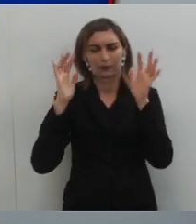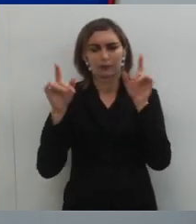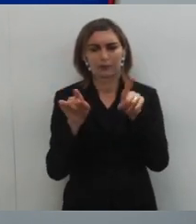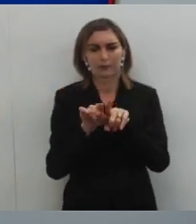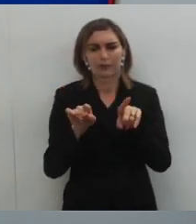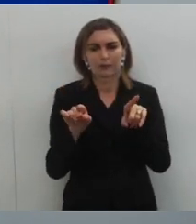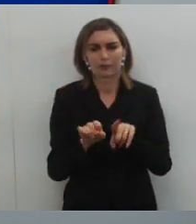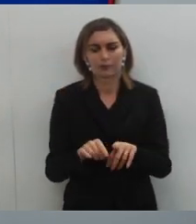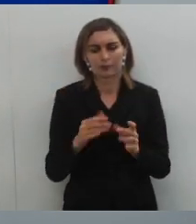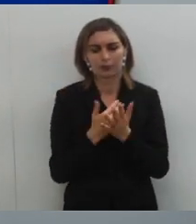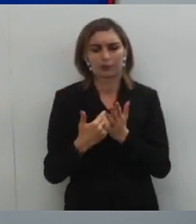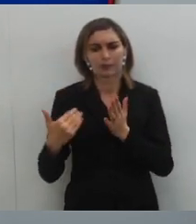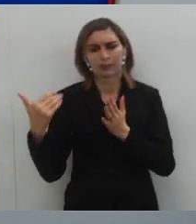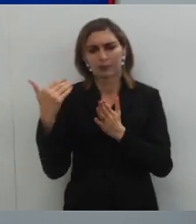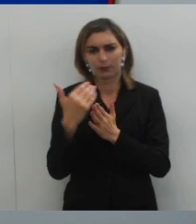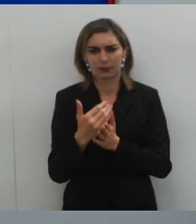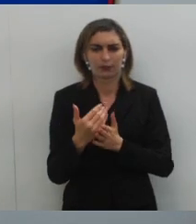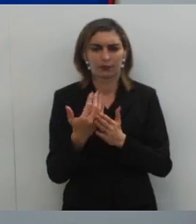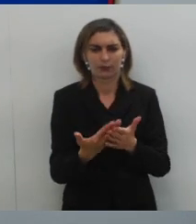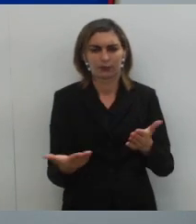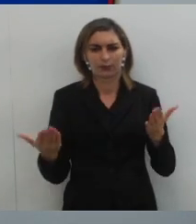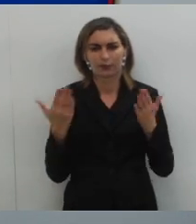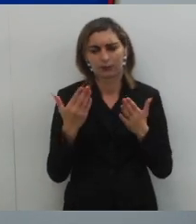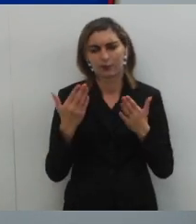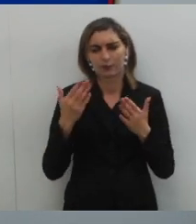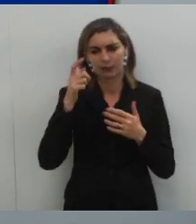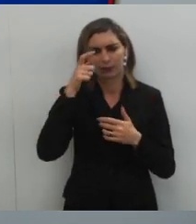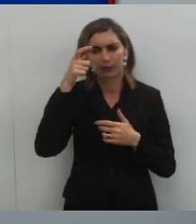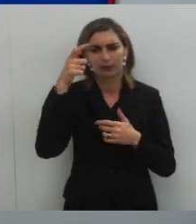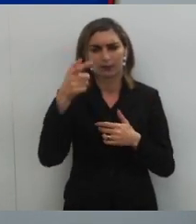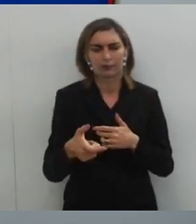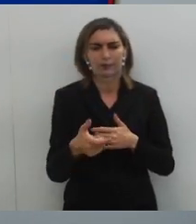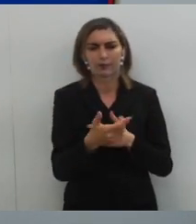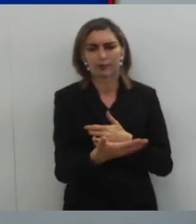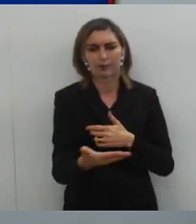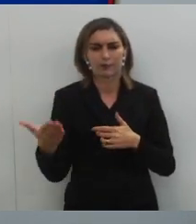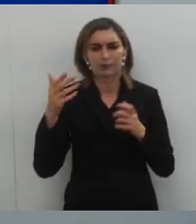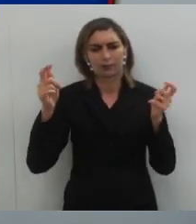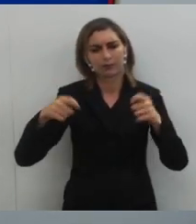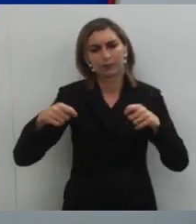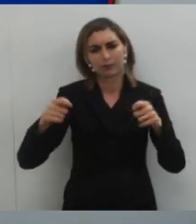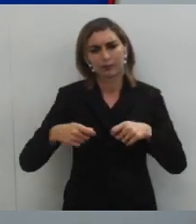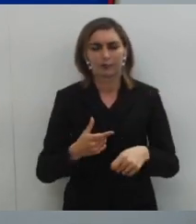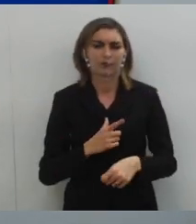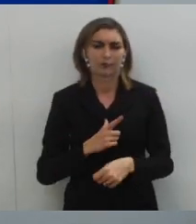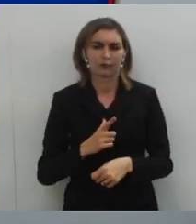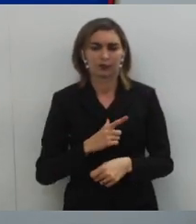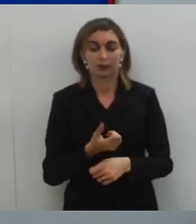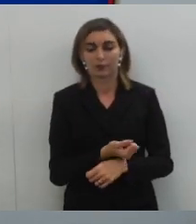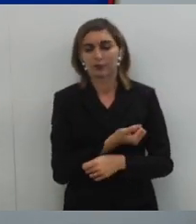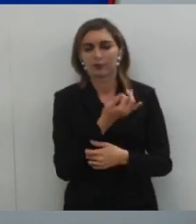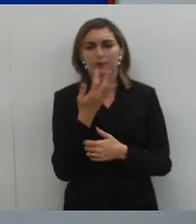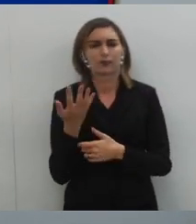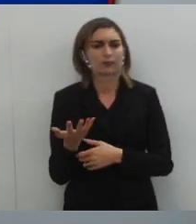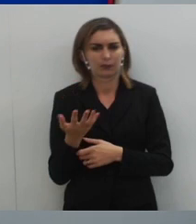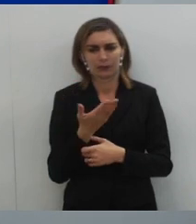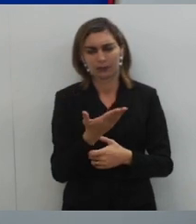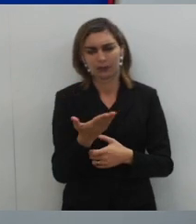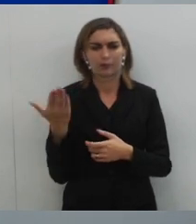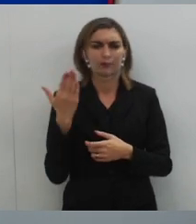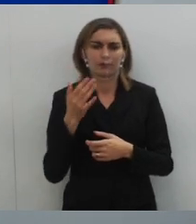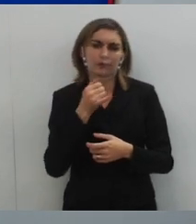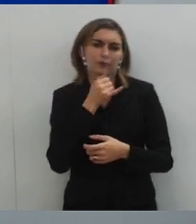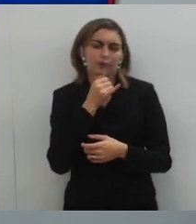também um pouco mais sobre a intenção que se pode ter quando você,